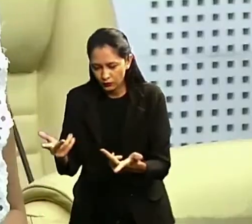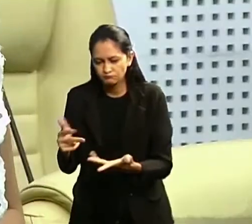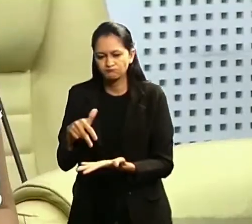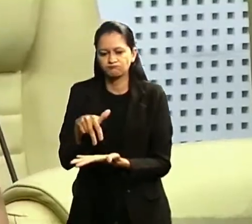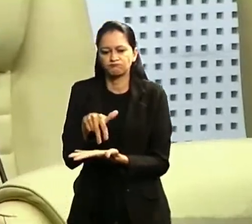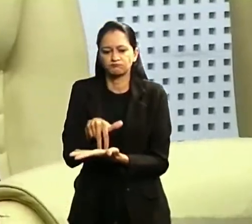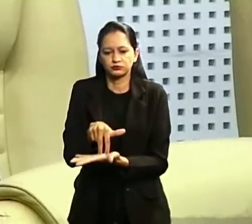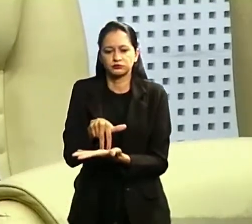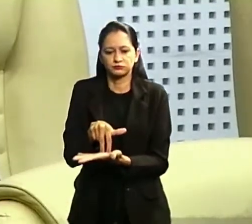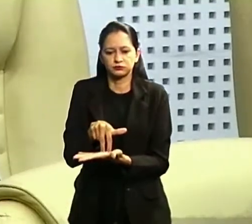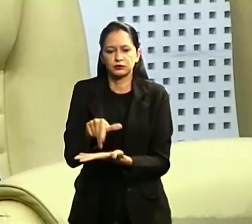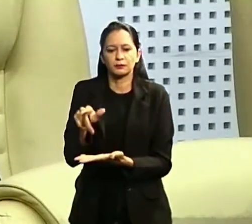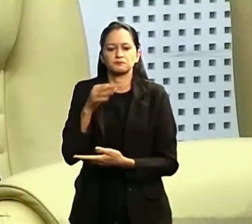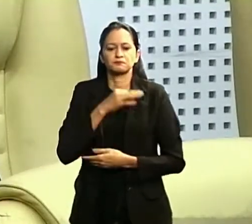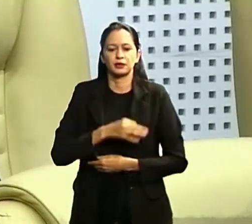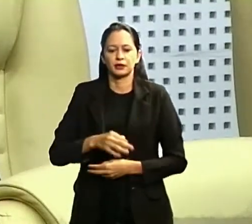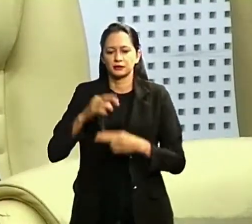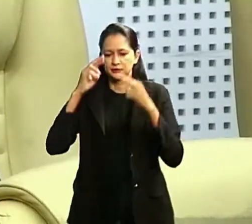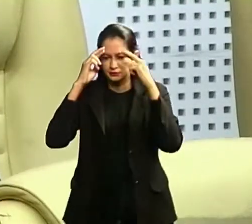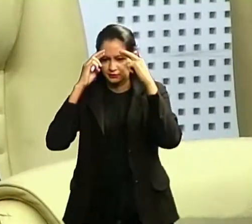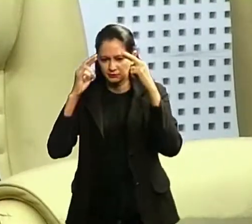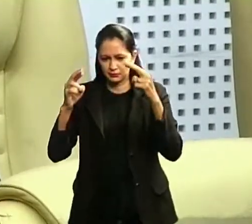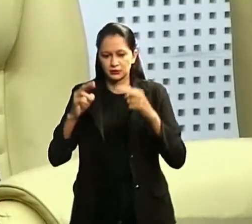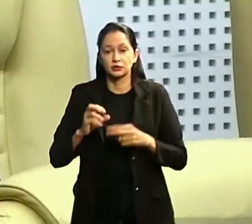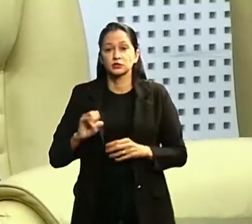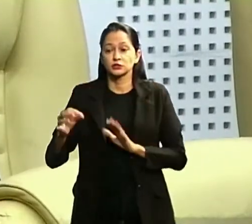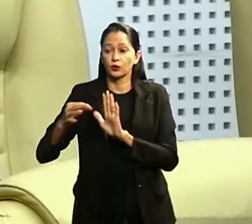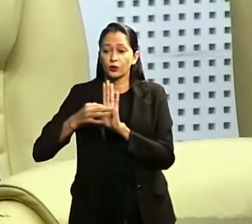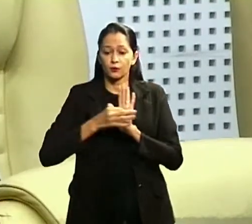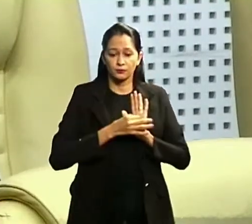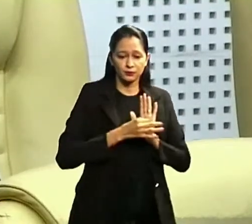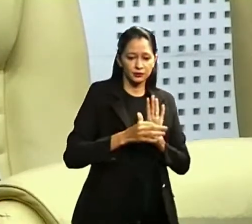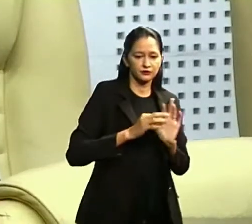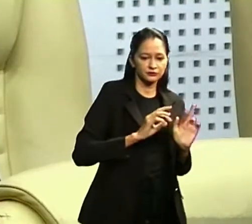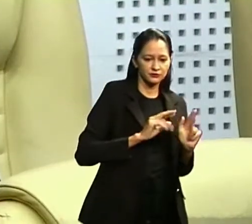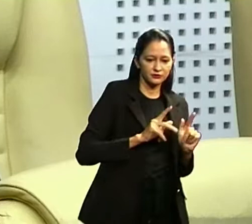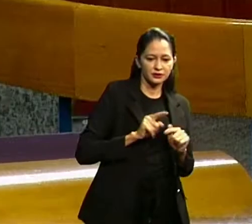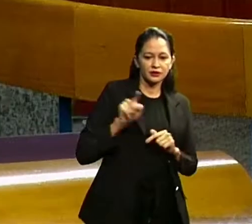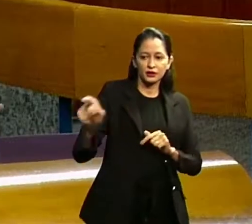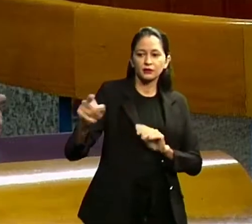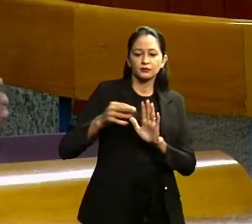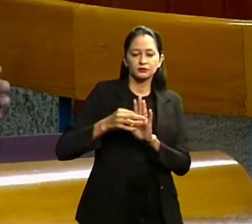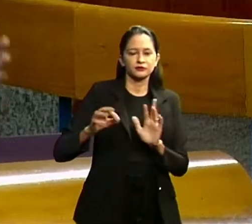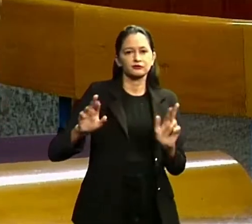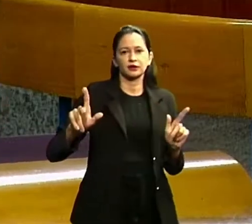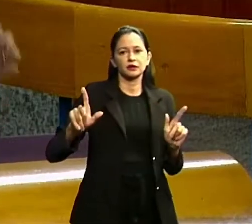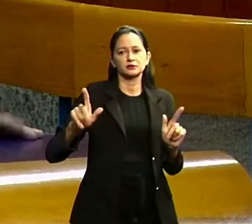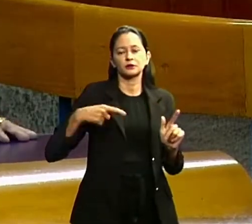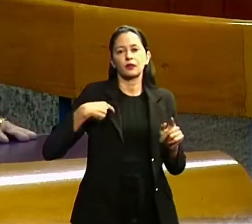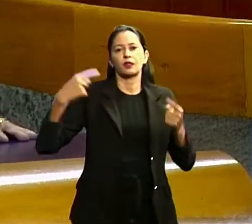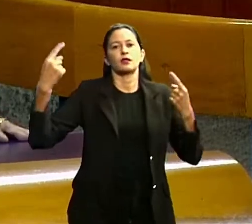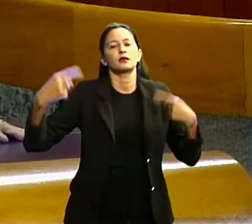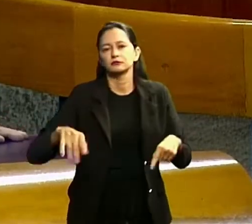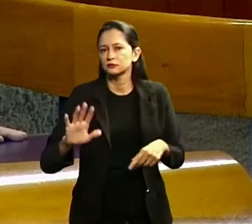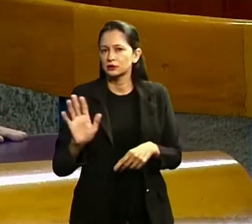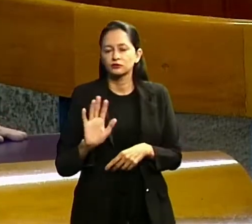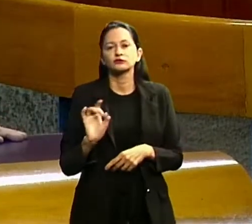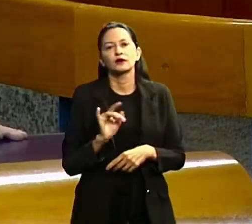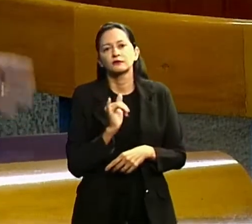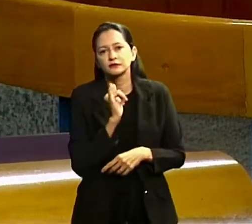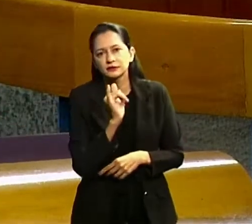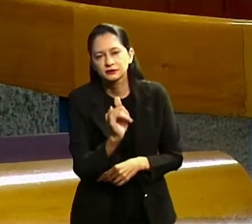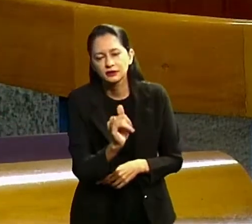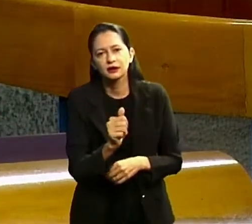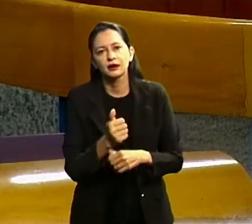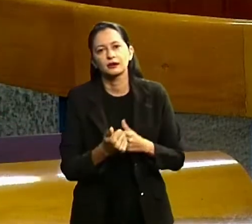merece respeito. Não é só porque eu não concordo que eu não tenho que desrespeitá-la. Então, assim, eu queria te entregar todo o meu apoio,